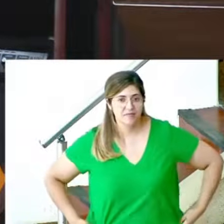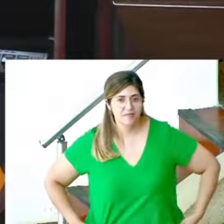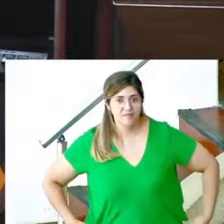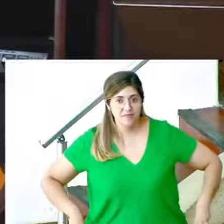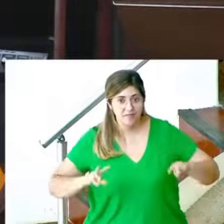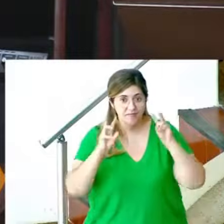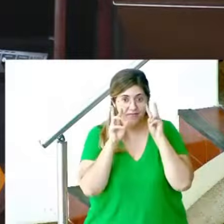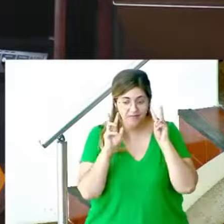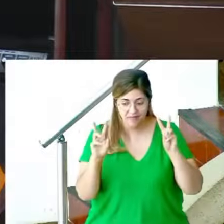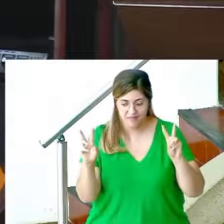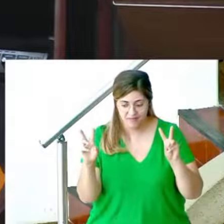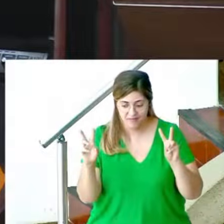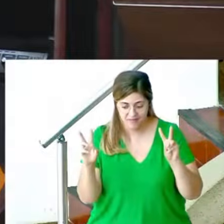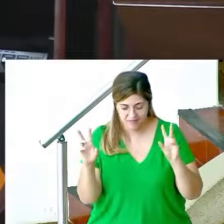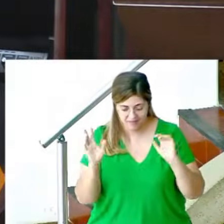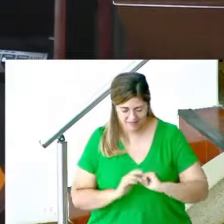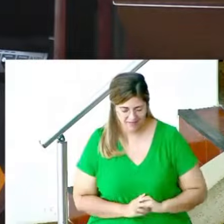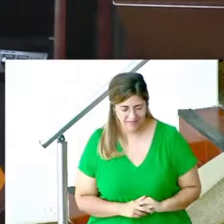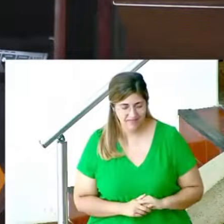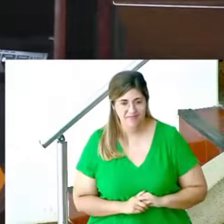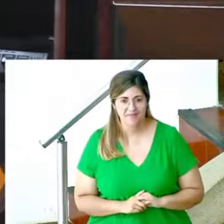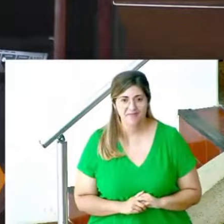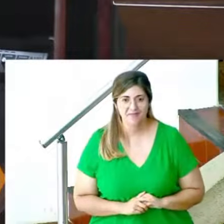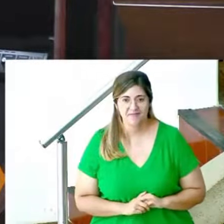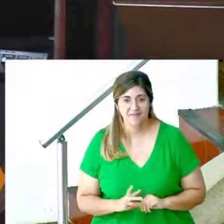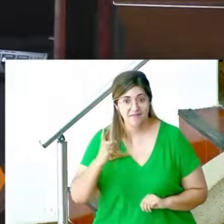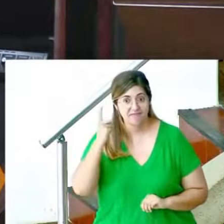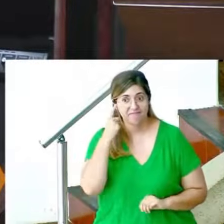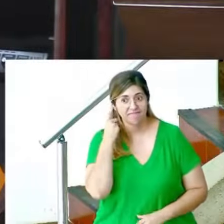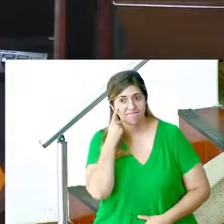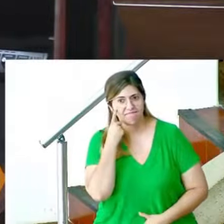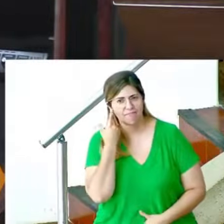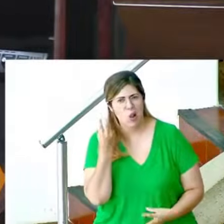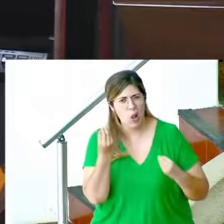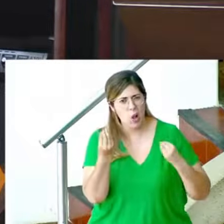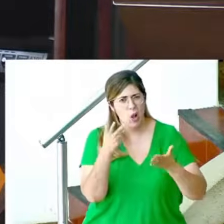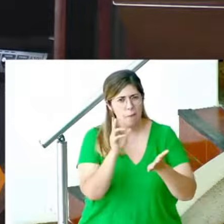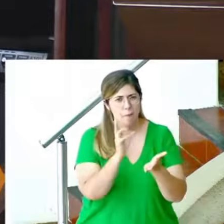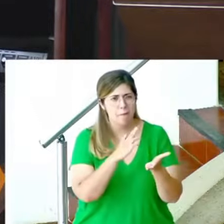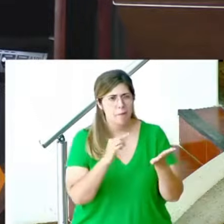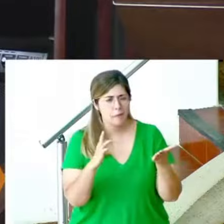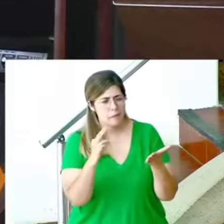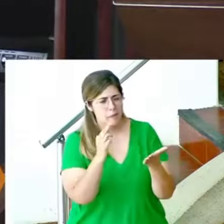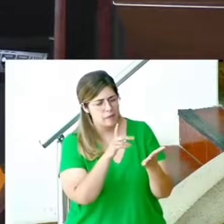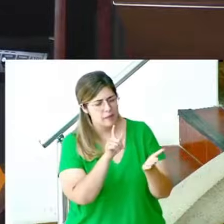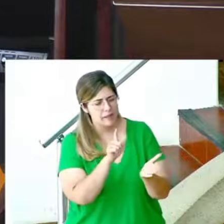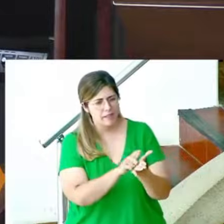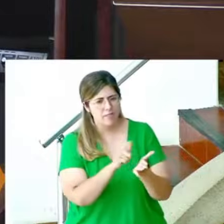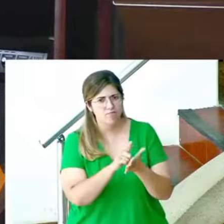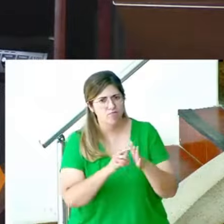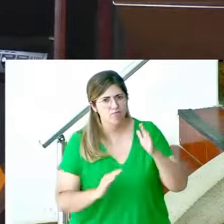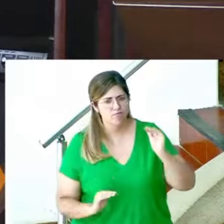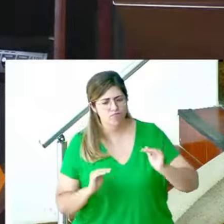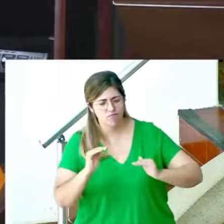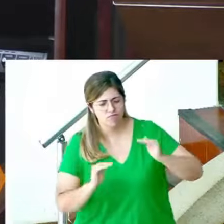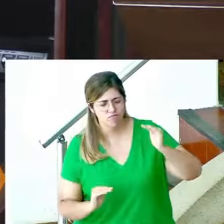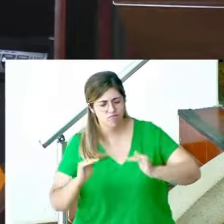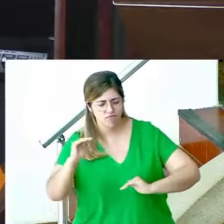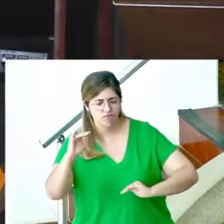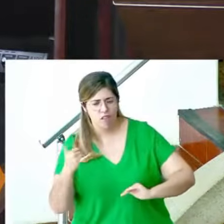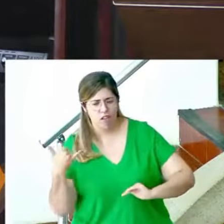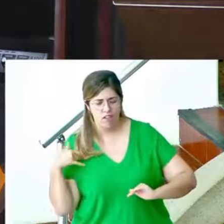porque esta é a hora que elas começam a pensar, né? Como é que elas vão participar? Algumas maiorzinhas, outras